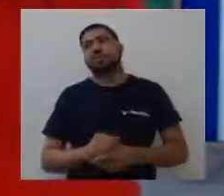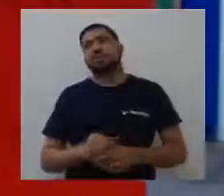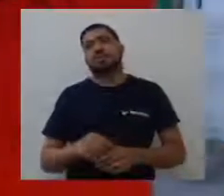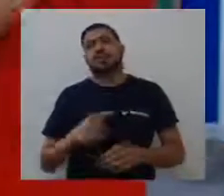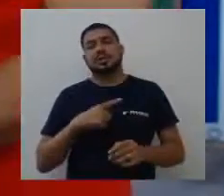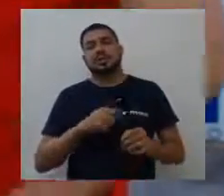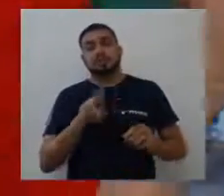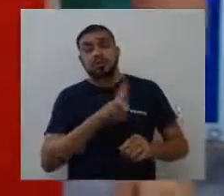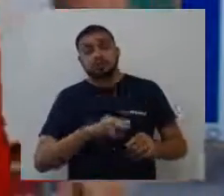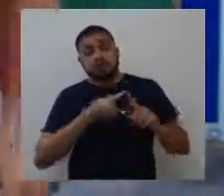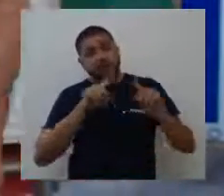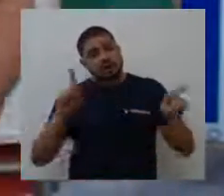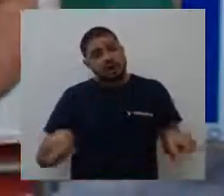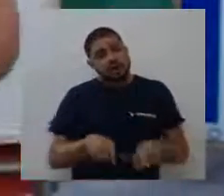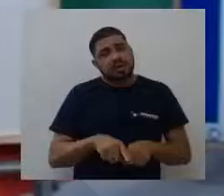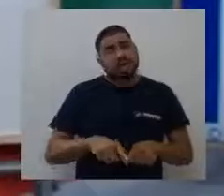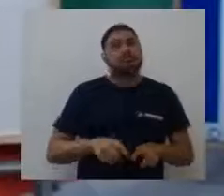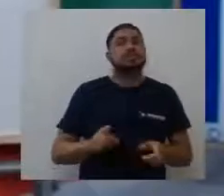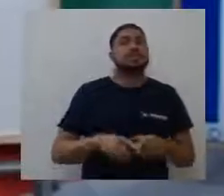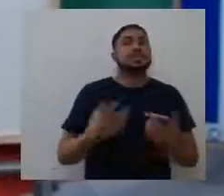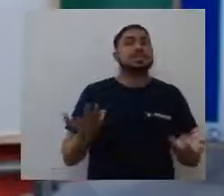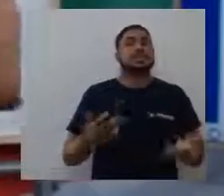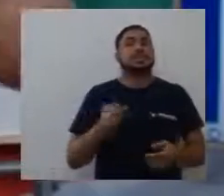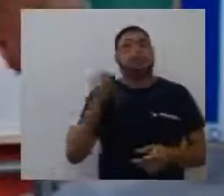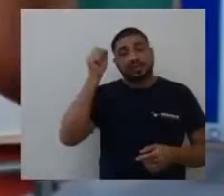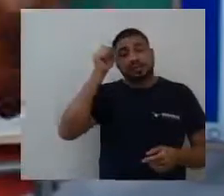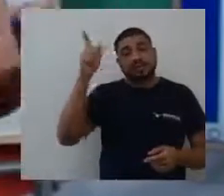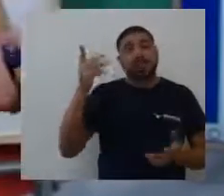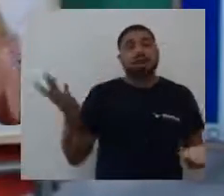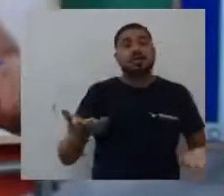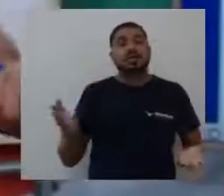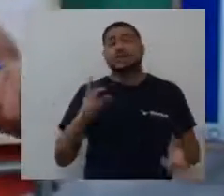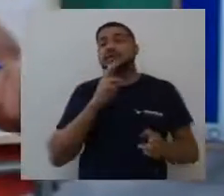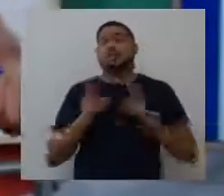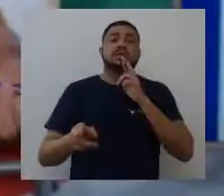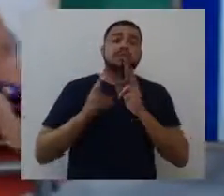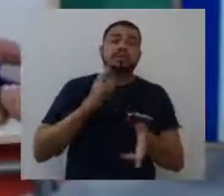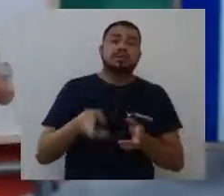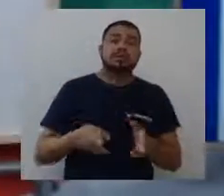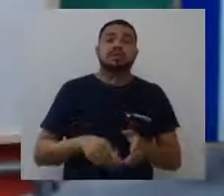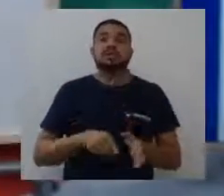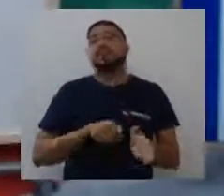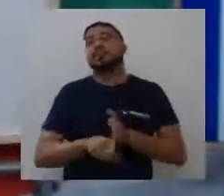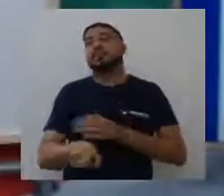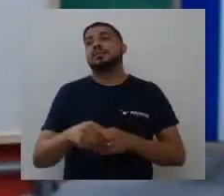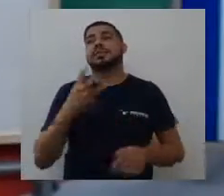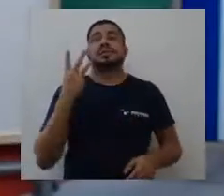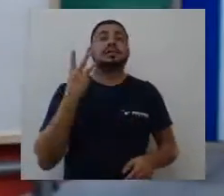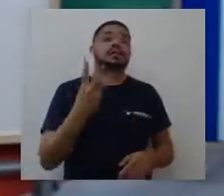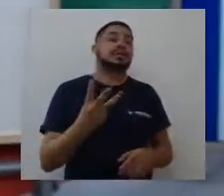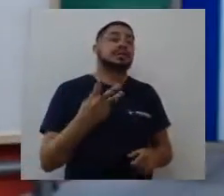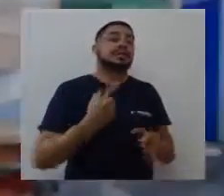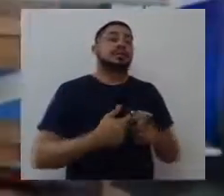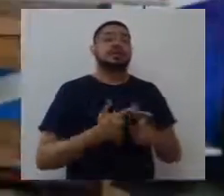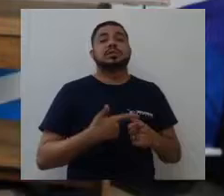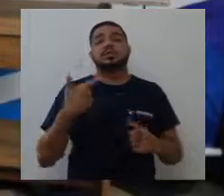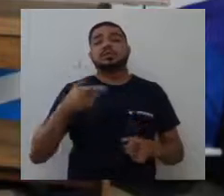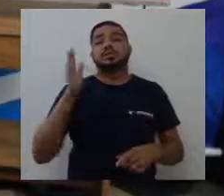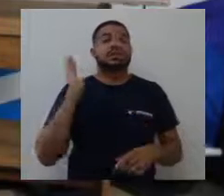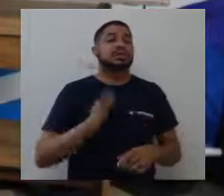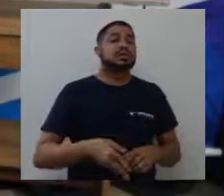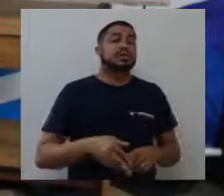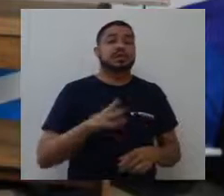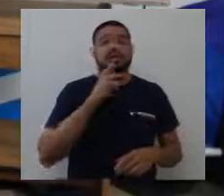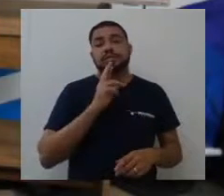tal, ganhei esse tempo com vocês aqui, mas aí a minha ideia é responder agora o probleminha número 3, porque o número 2 já foi